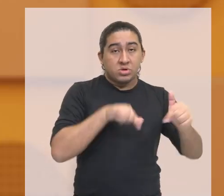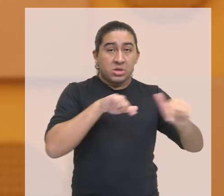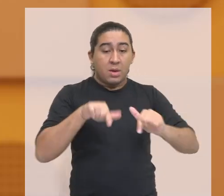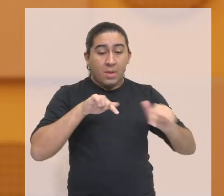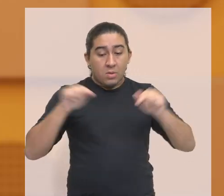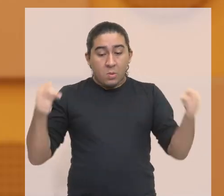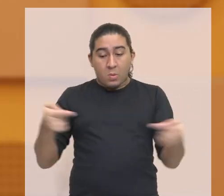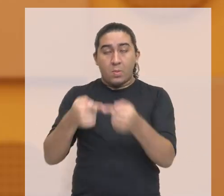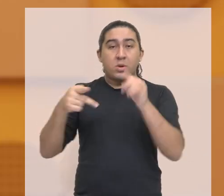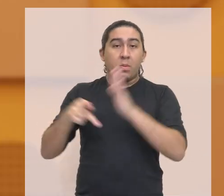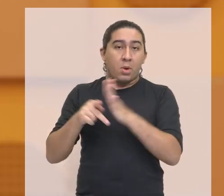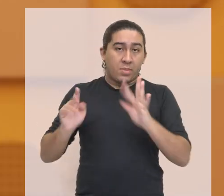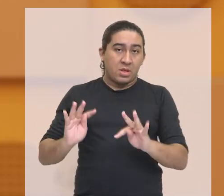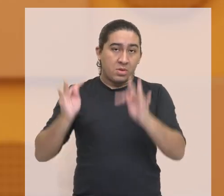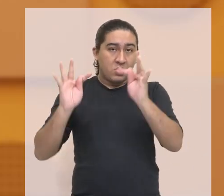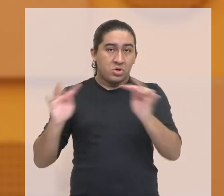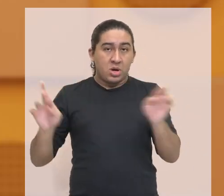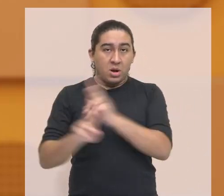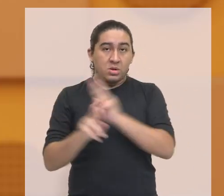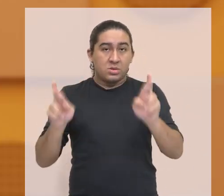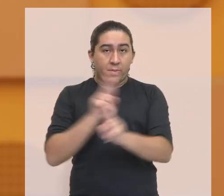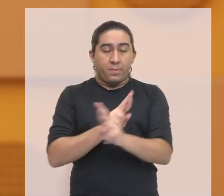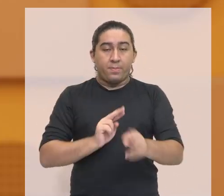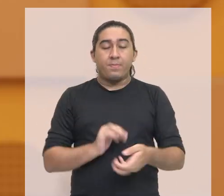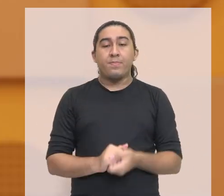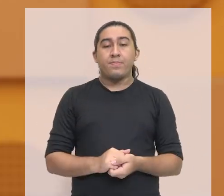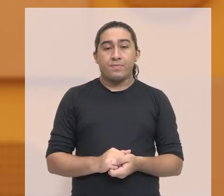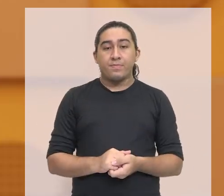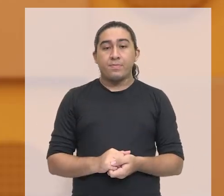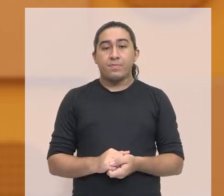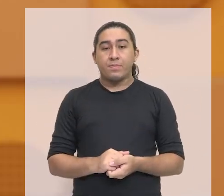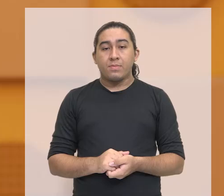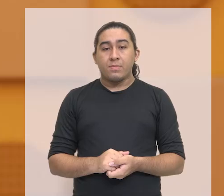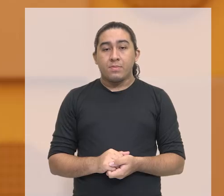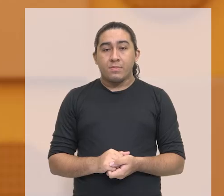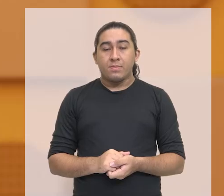tecnologia, certo? Continuando, vamos verificar agora a